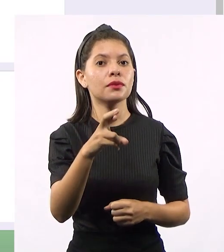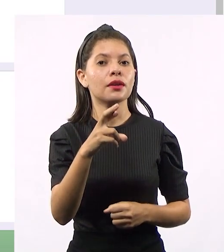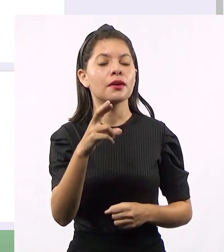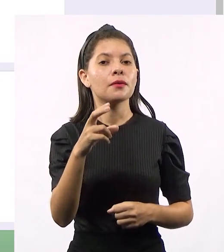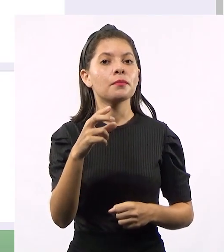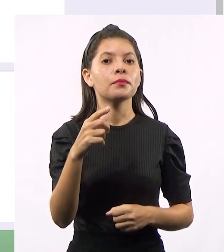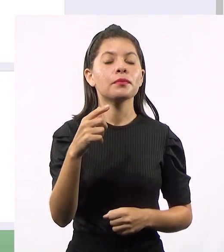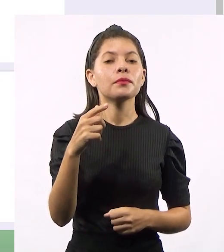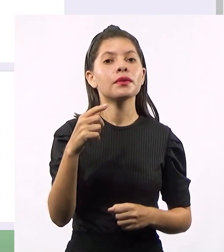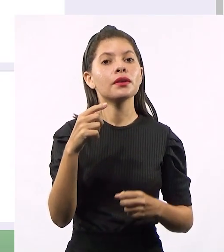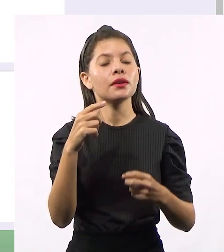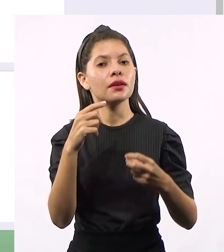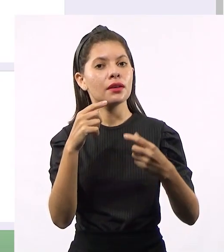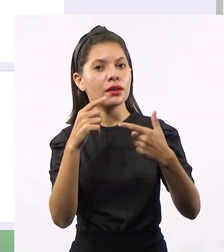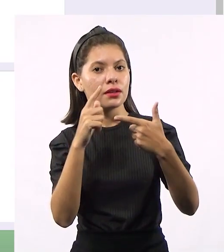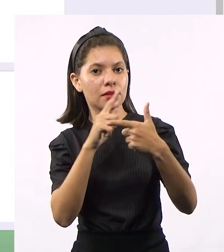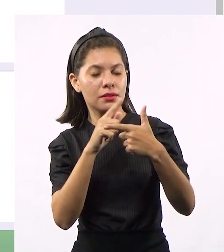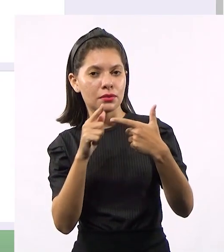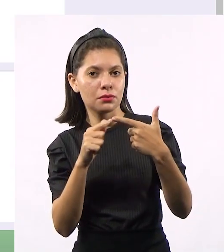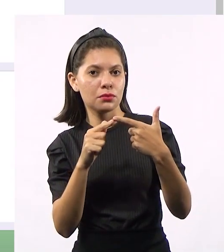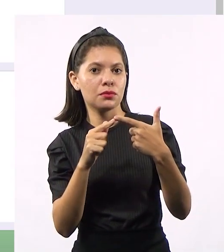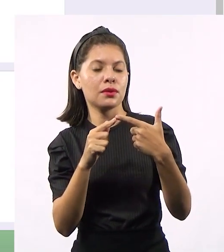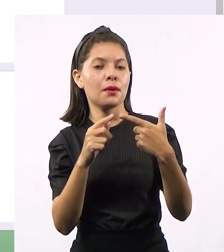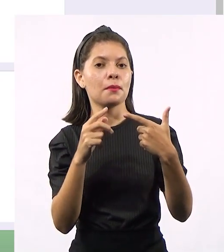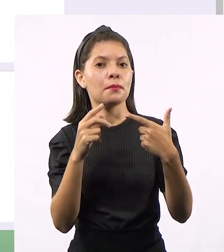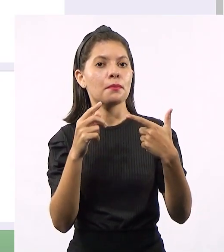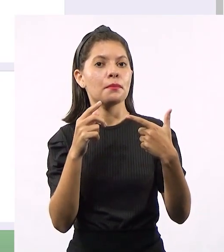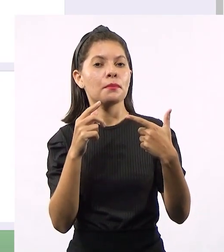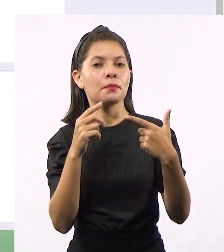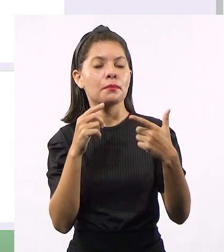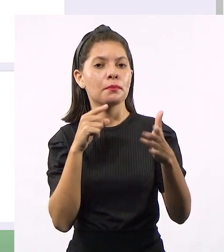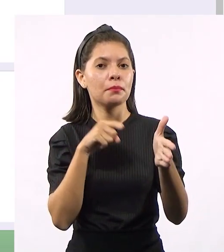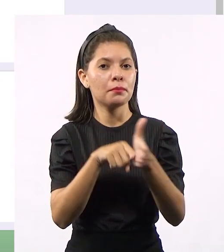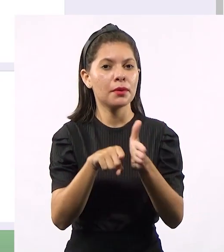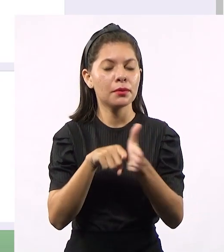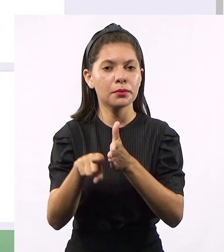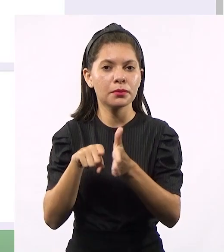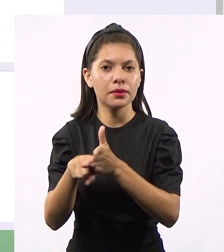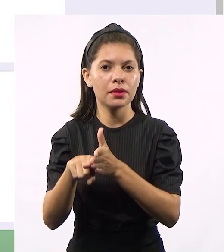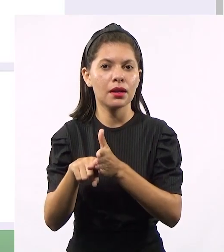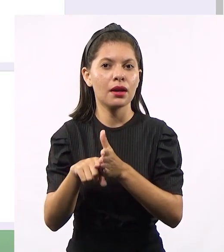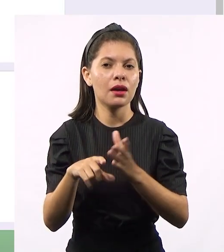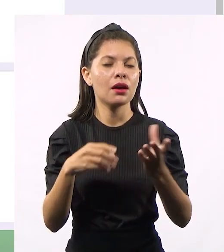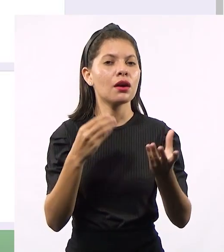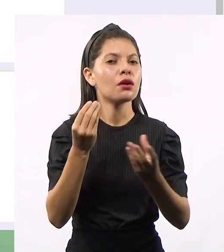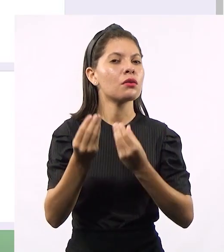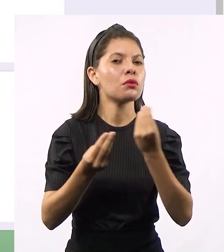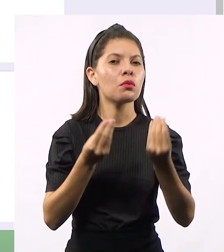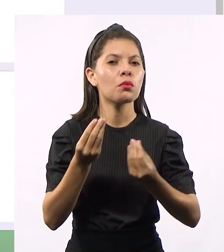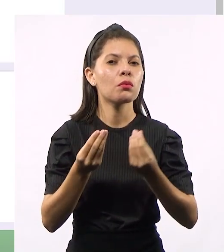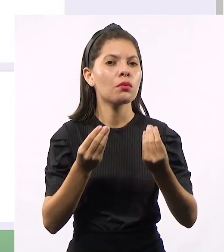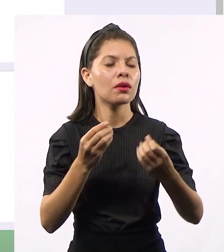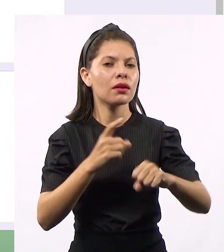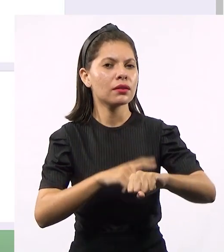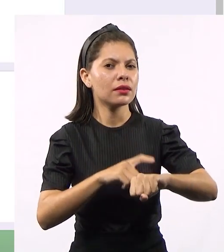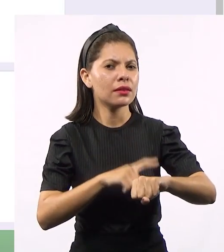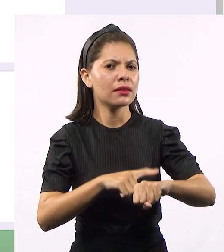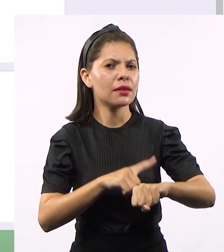pergunta. E aí eu pergunto, por exemplo, qual o turno de